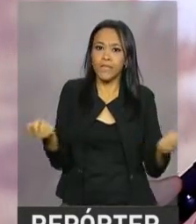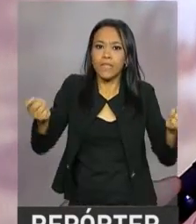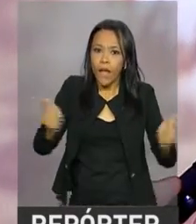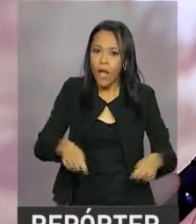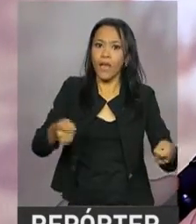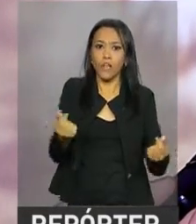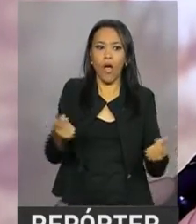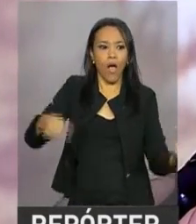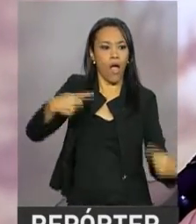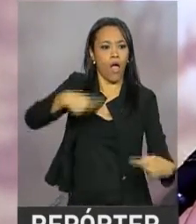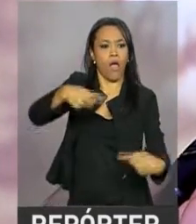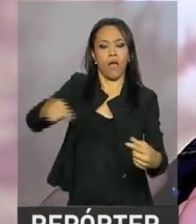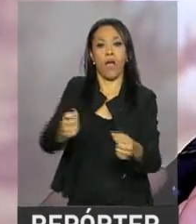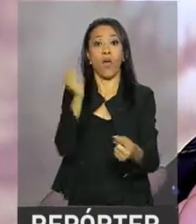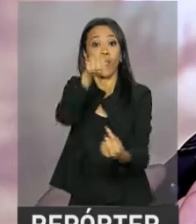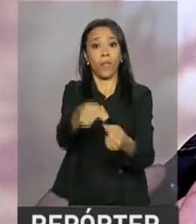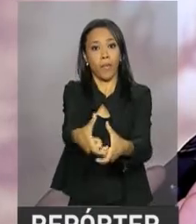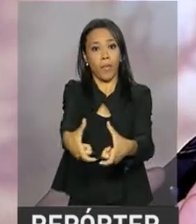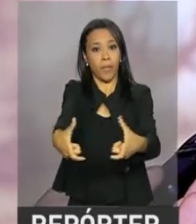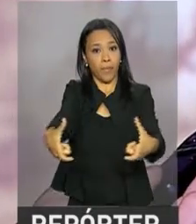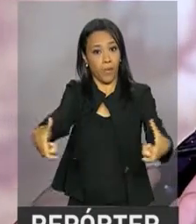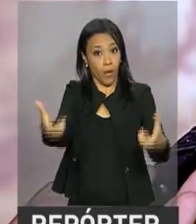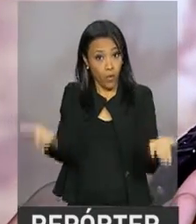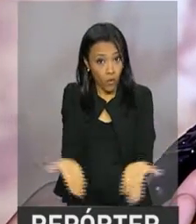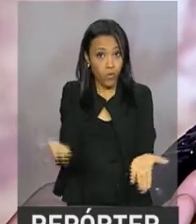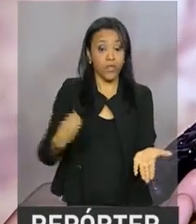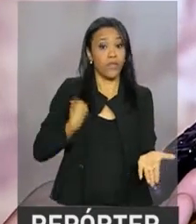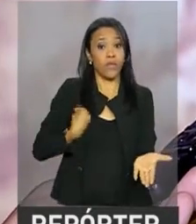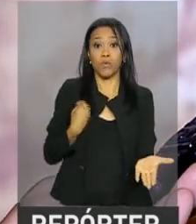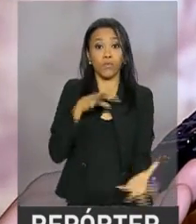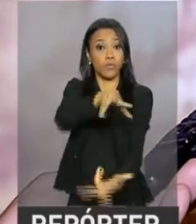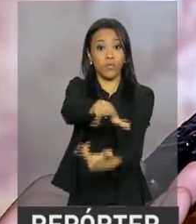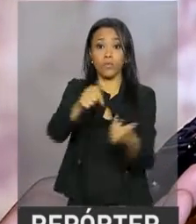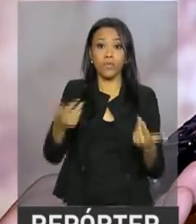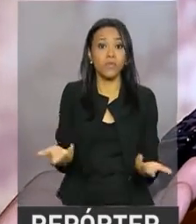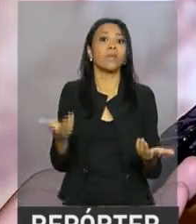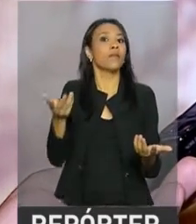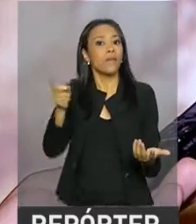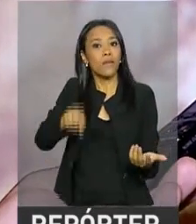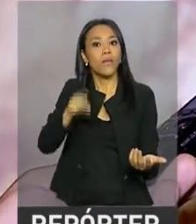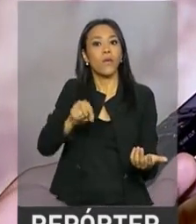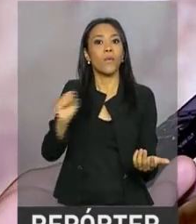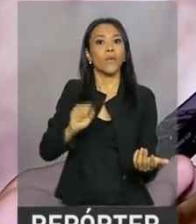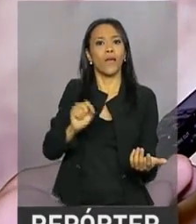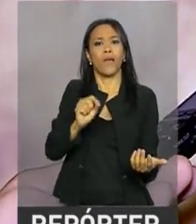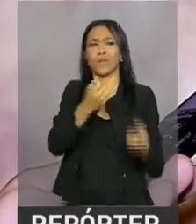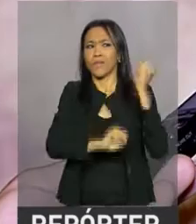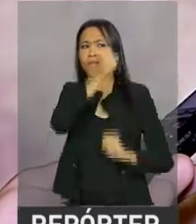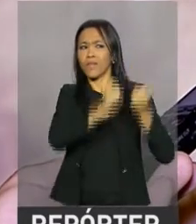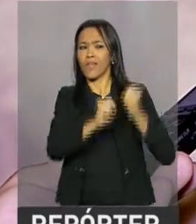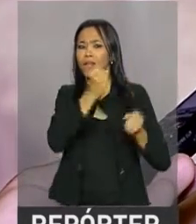economias que mais vai crescer no mundo aí que estão superando a chamada sociedade industrial